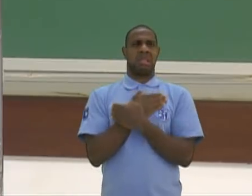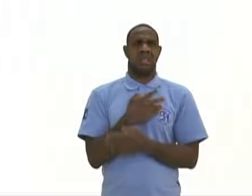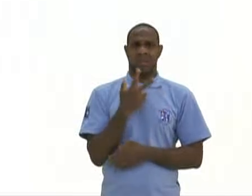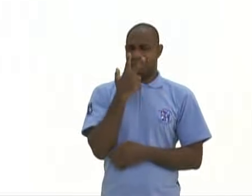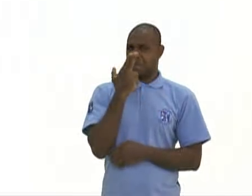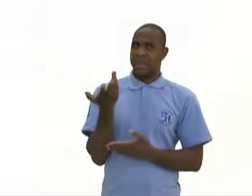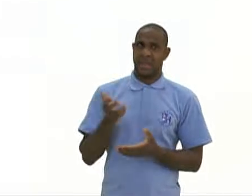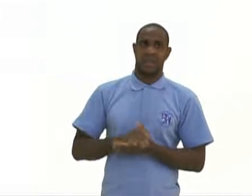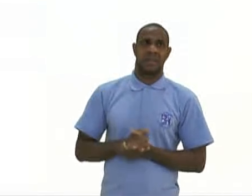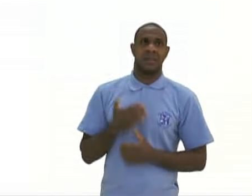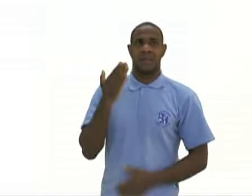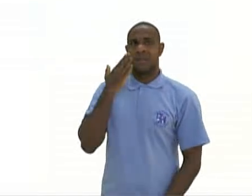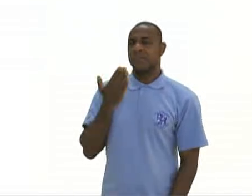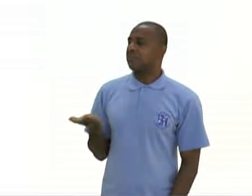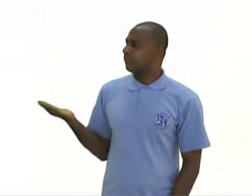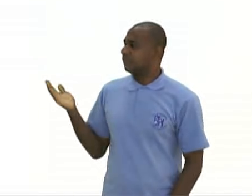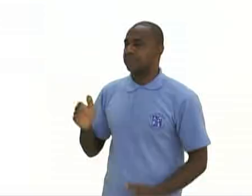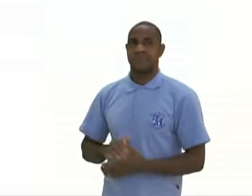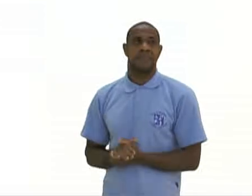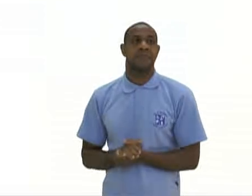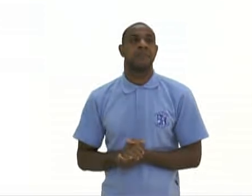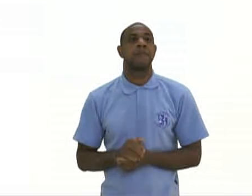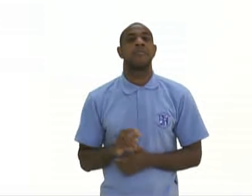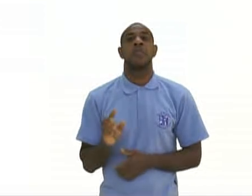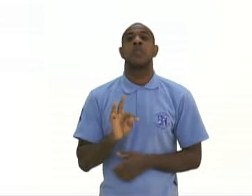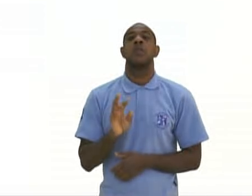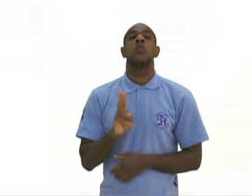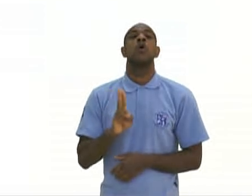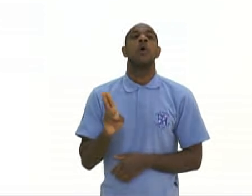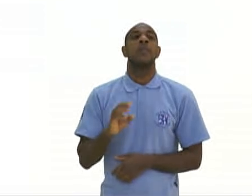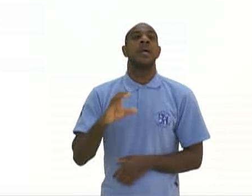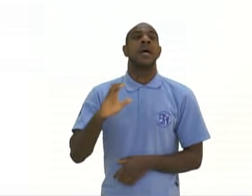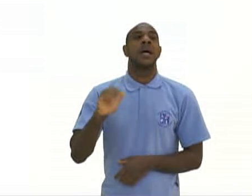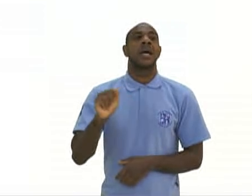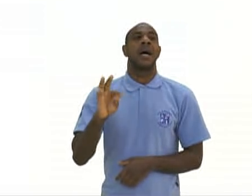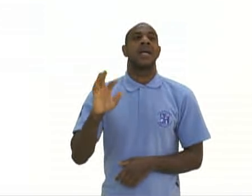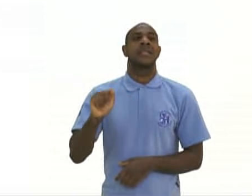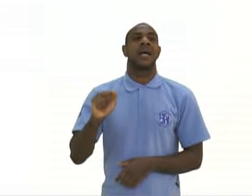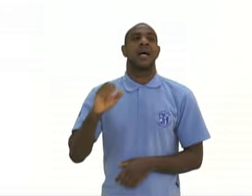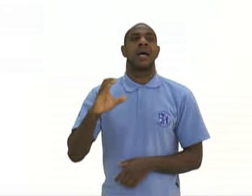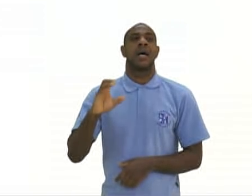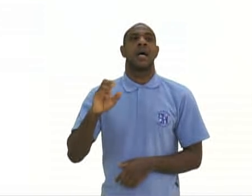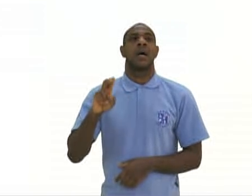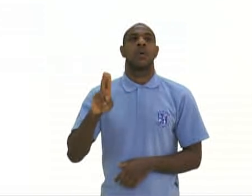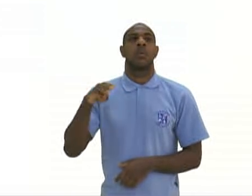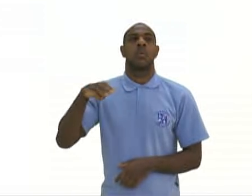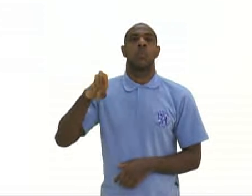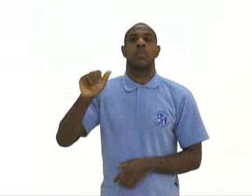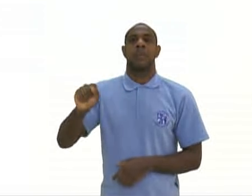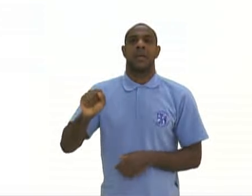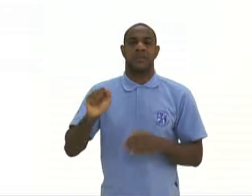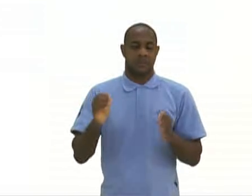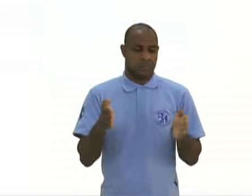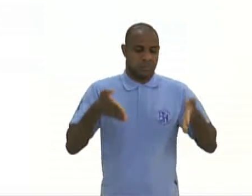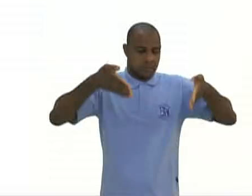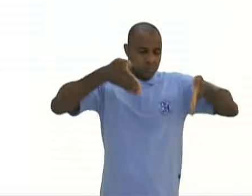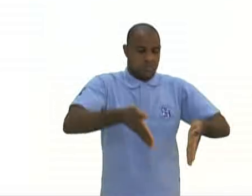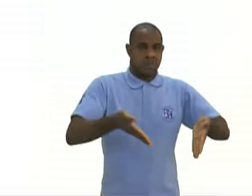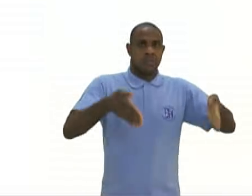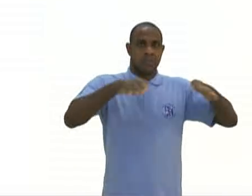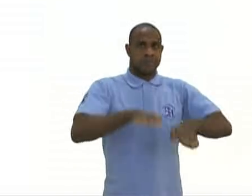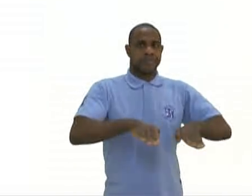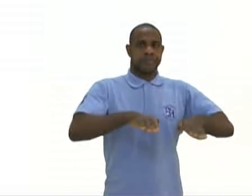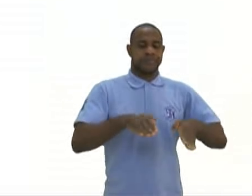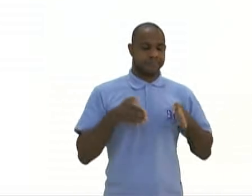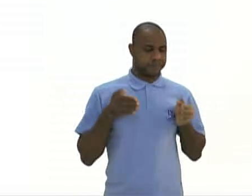Boa. E aí? As duas imagens são chamadas de catacumbas. Então, as catacumbas surgiram ainda no Império Romano, não tinha nada a ver com a